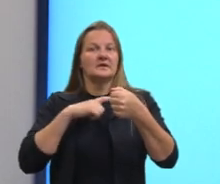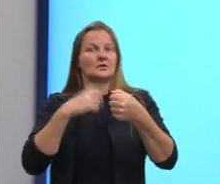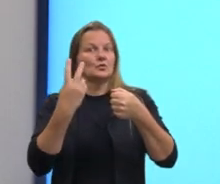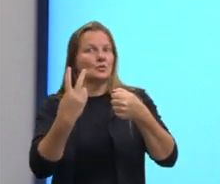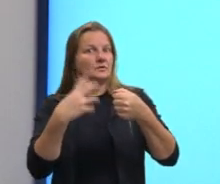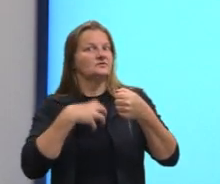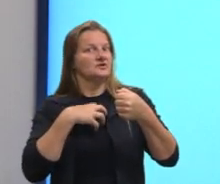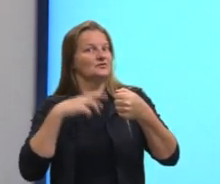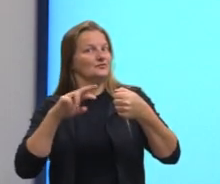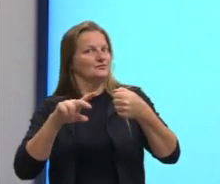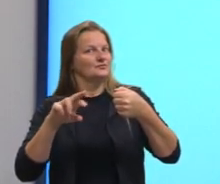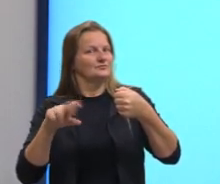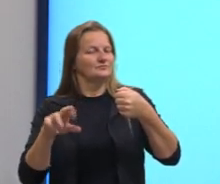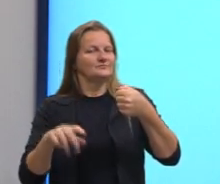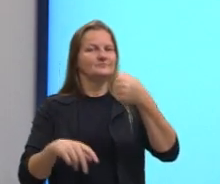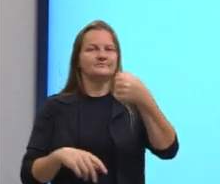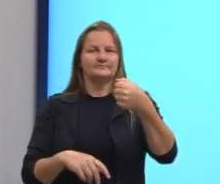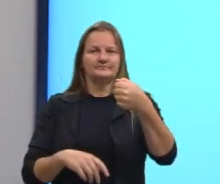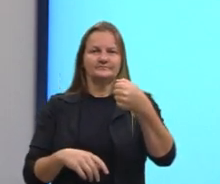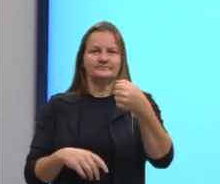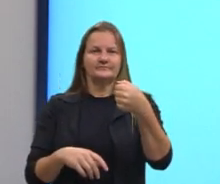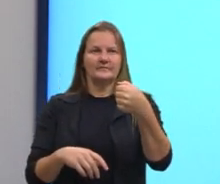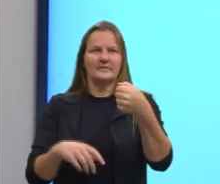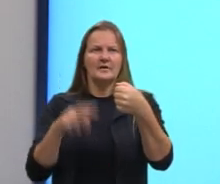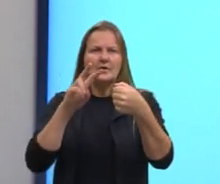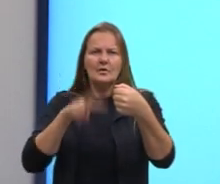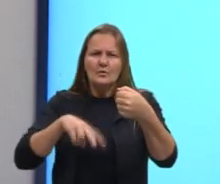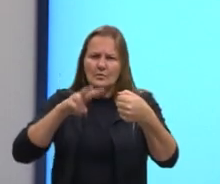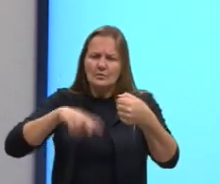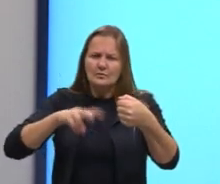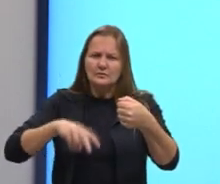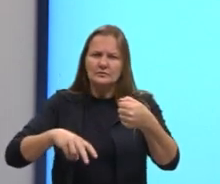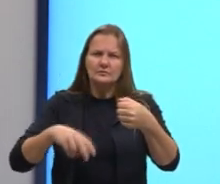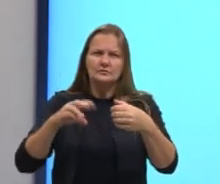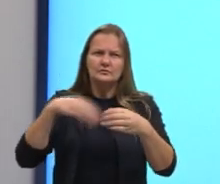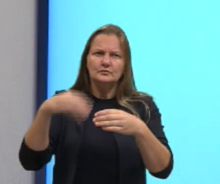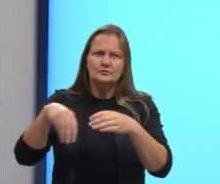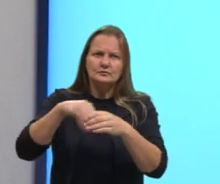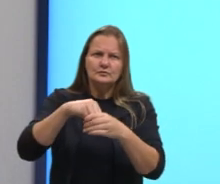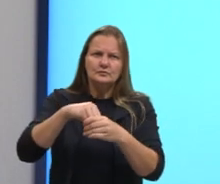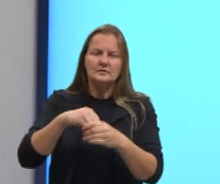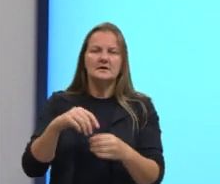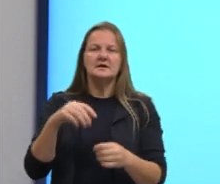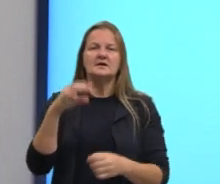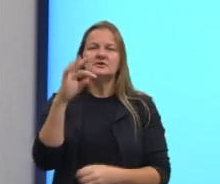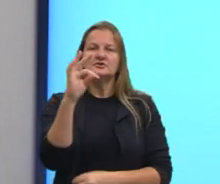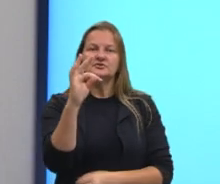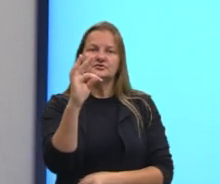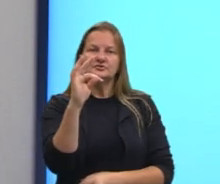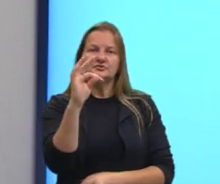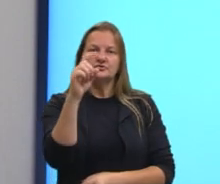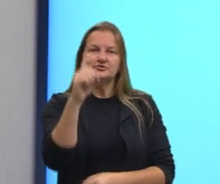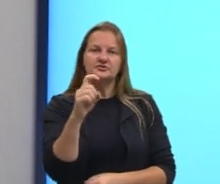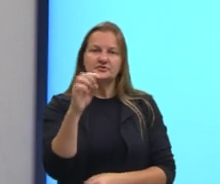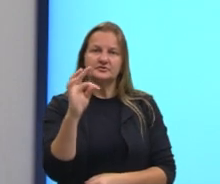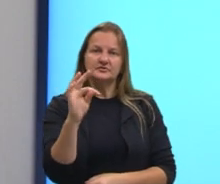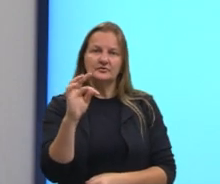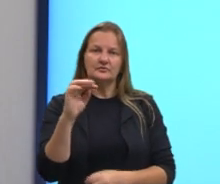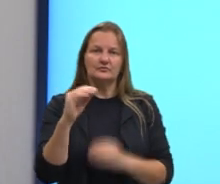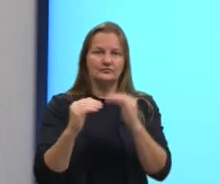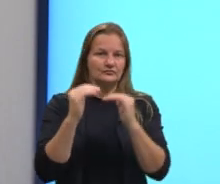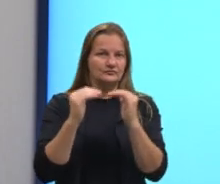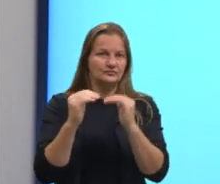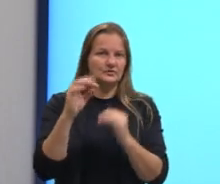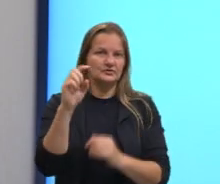formas Ok o conjunto A e a leitura é a seguinte conjunto ahn x tal que x pertence aos naturais